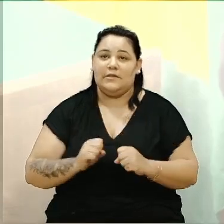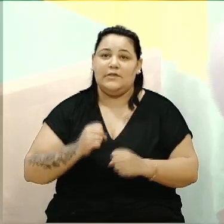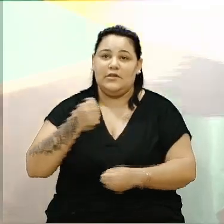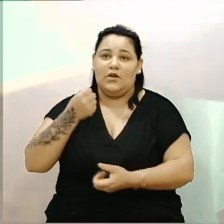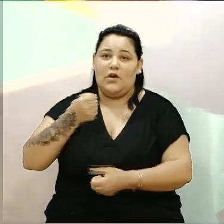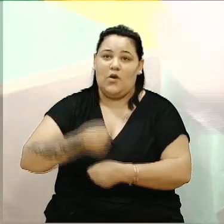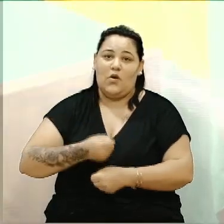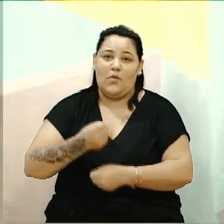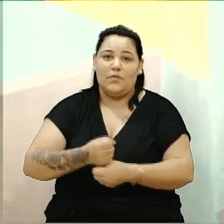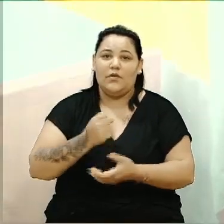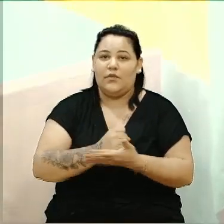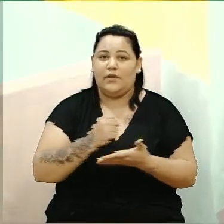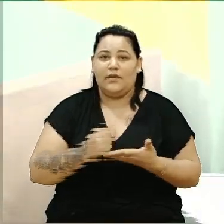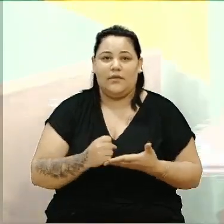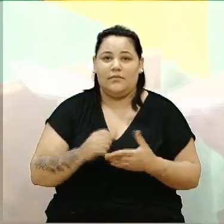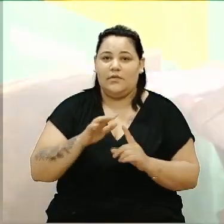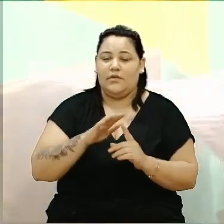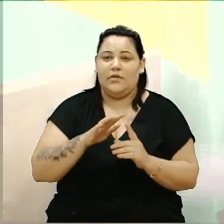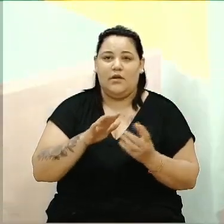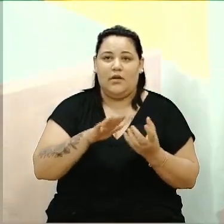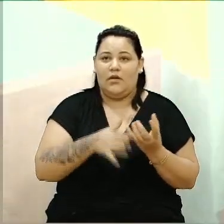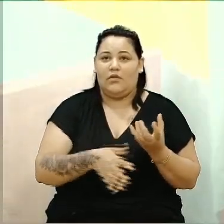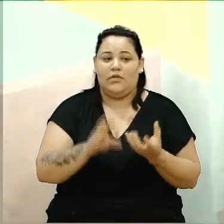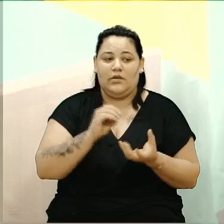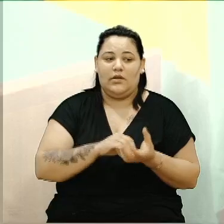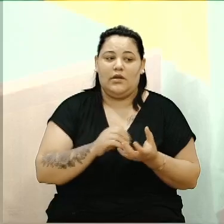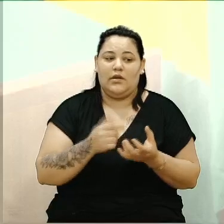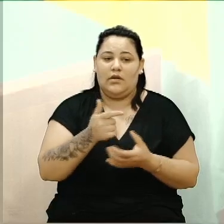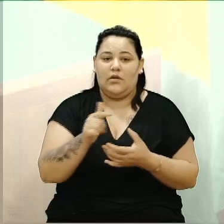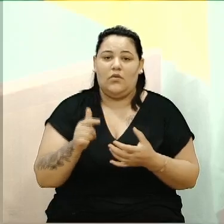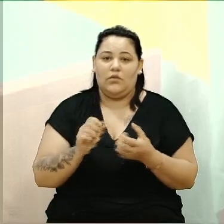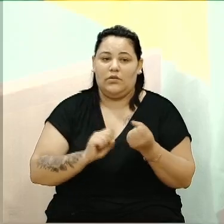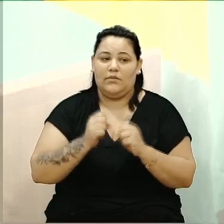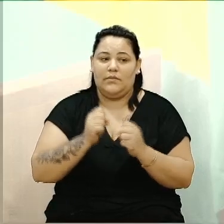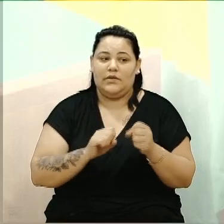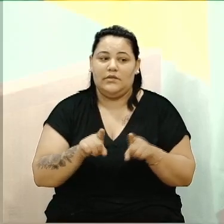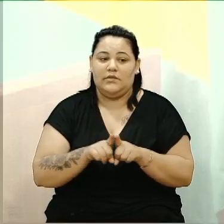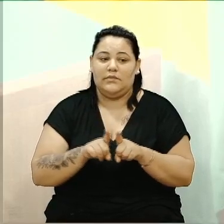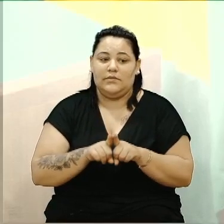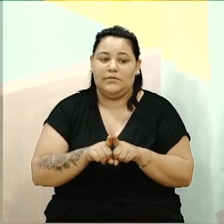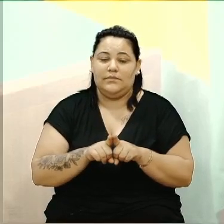contratar a Codeca, uma outra empresa, e nós recapearmos essas vias.